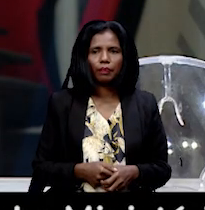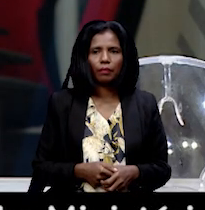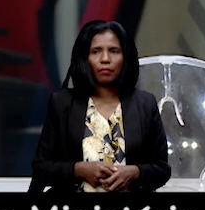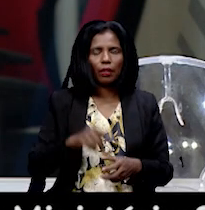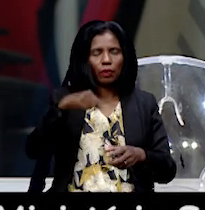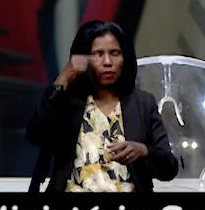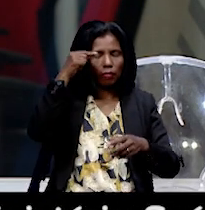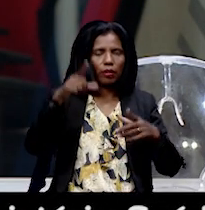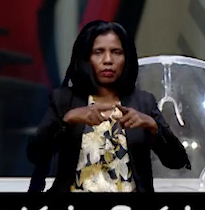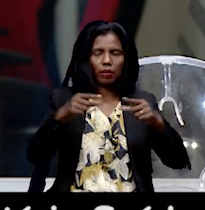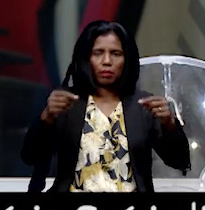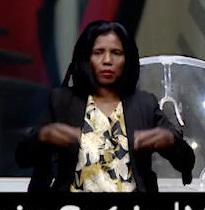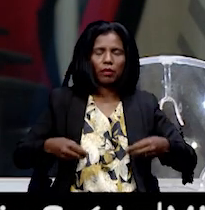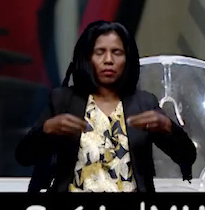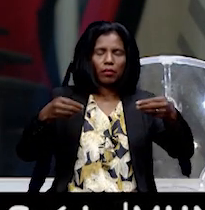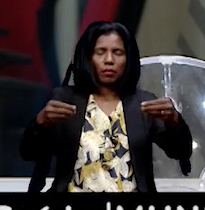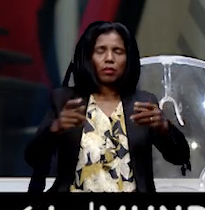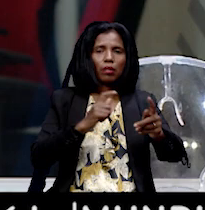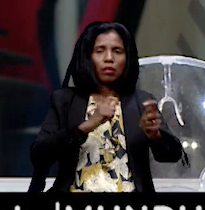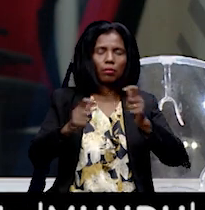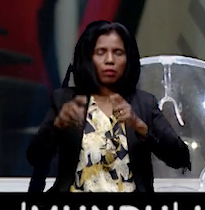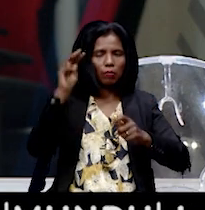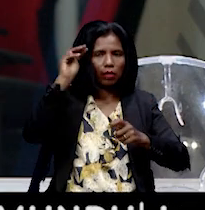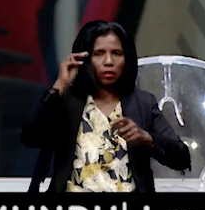Governo do Japão entrega transporte para o Ministério da Saúde.